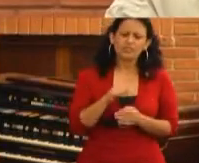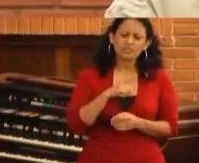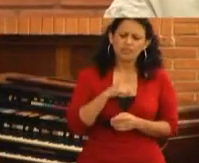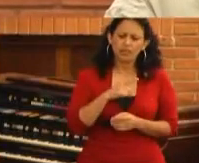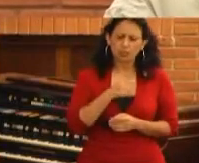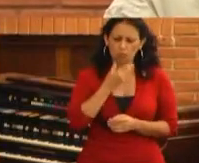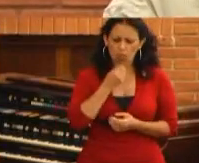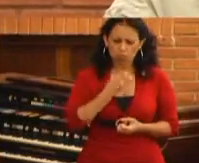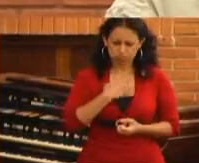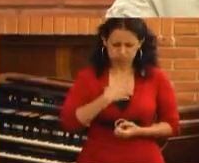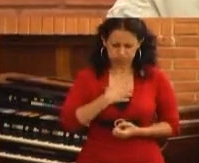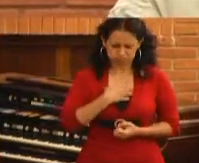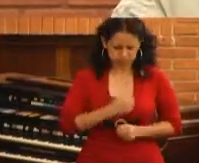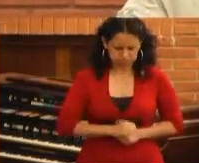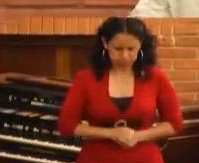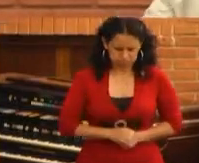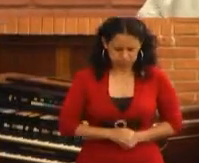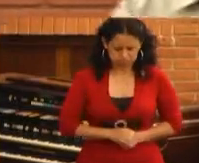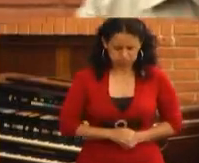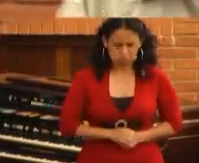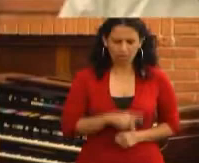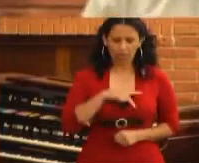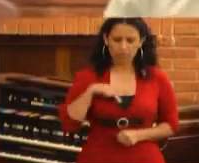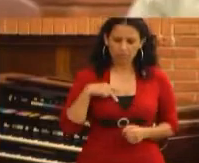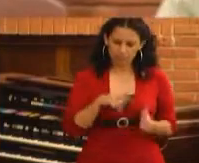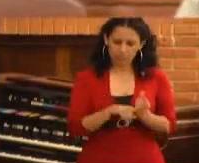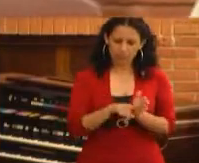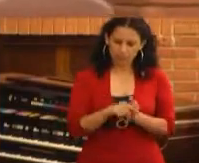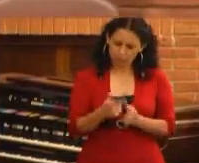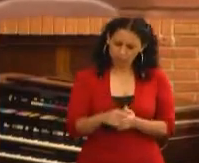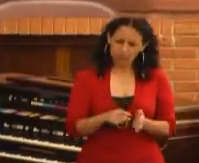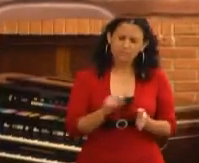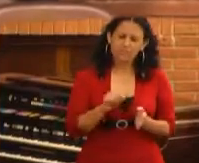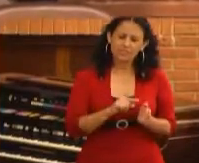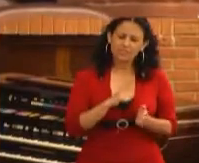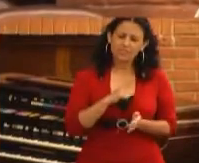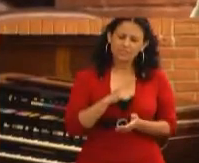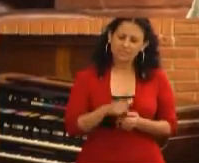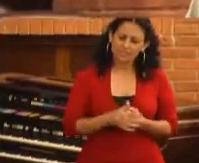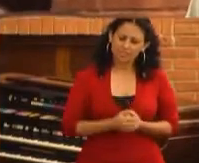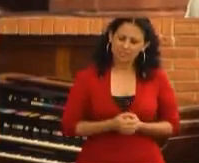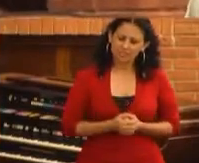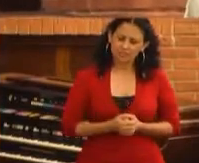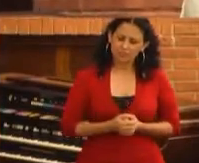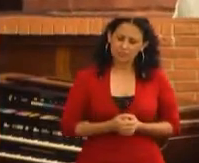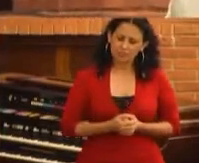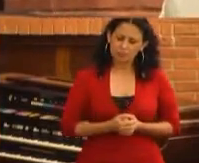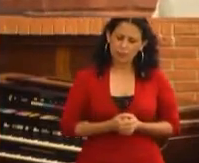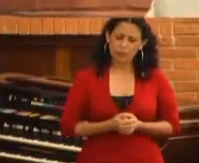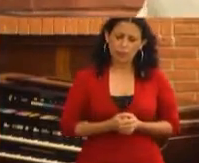Eu sei que você está perguntando. O que você tem? O que eu tenho?